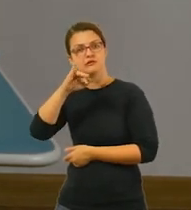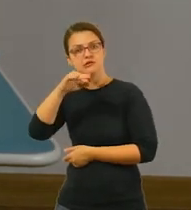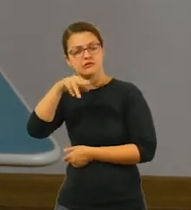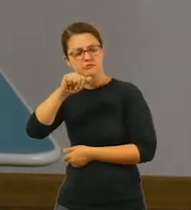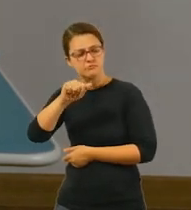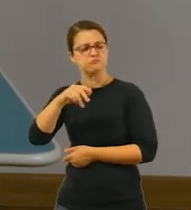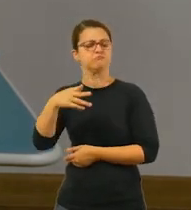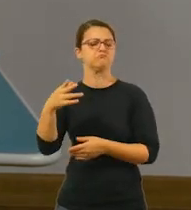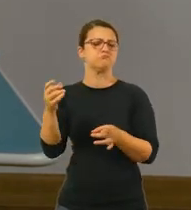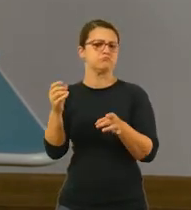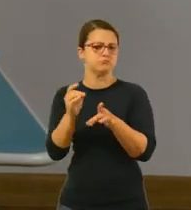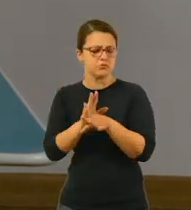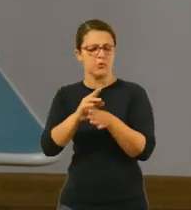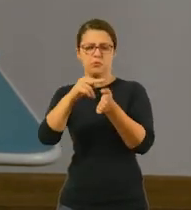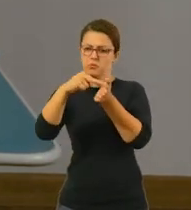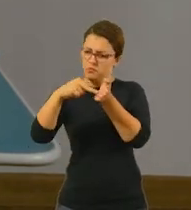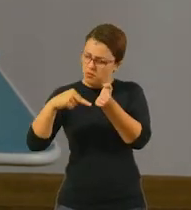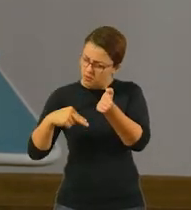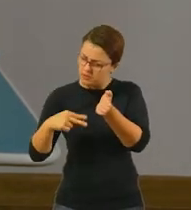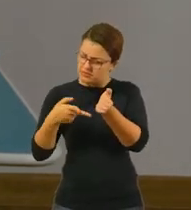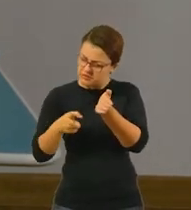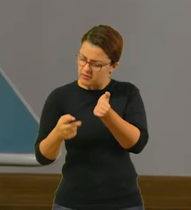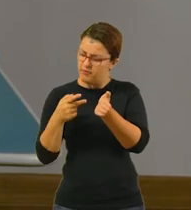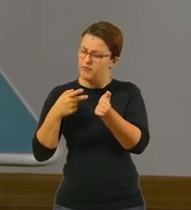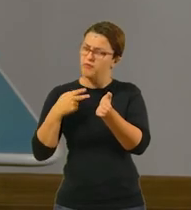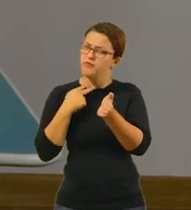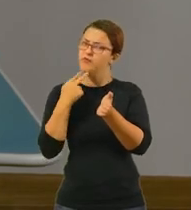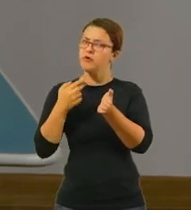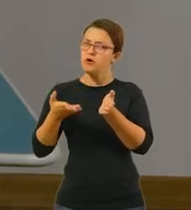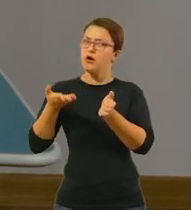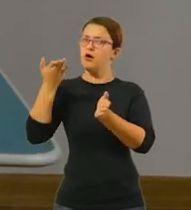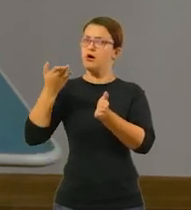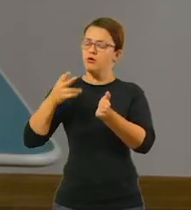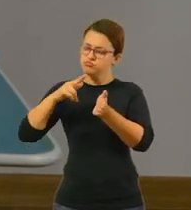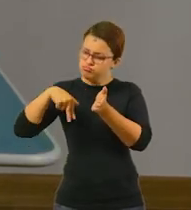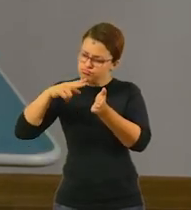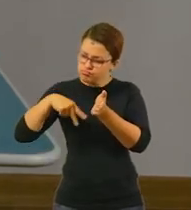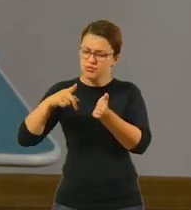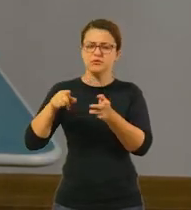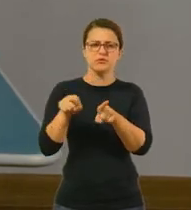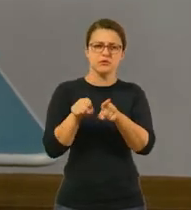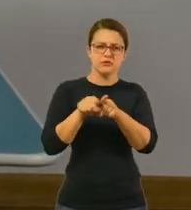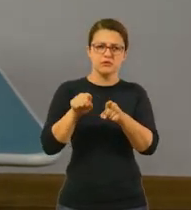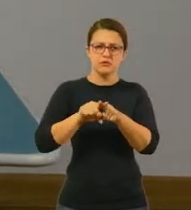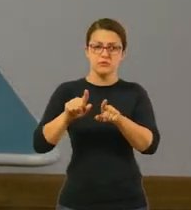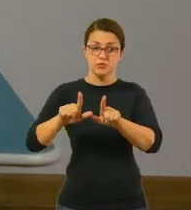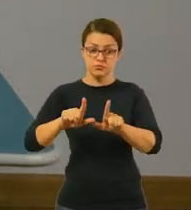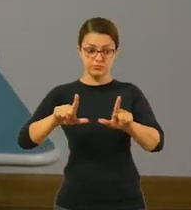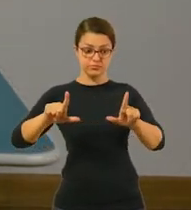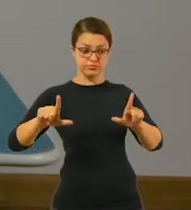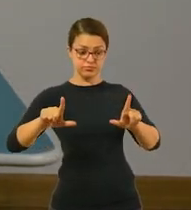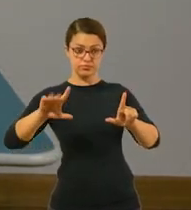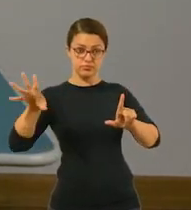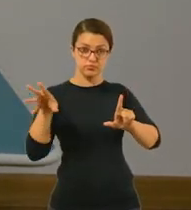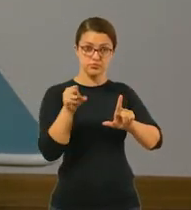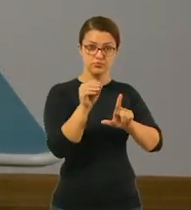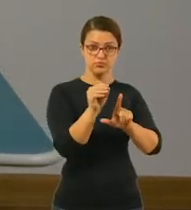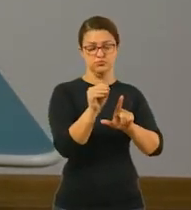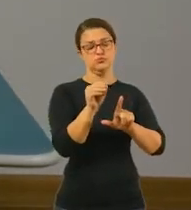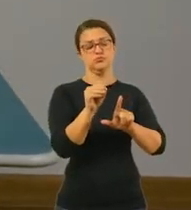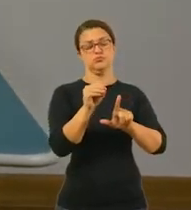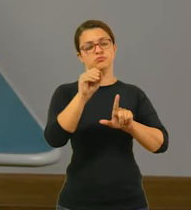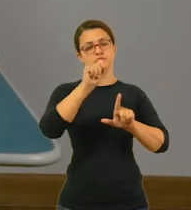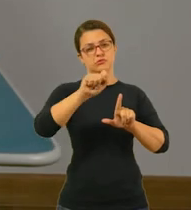né? Depois que você fez a leitura com a criança, sempre em voz alta, escreve com letras grandes, você vai para a